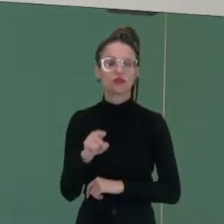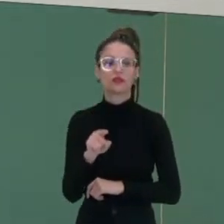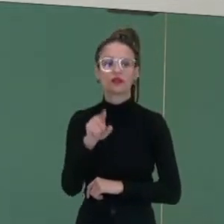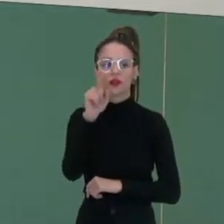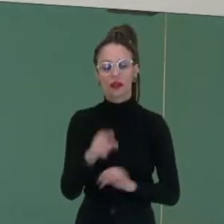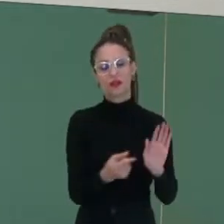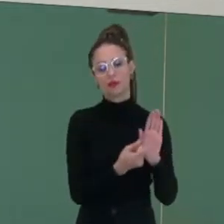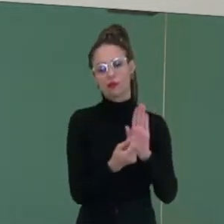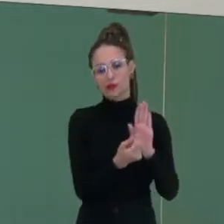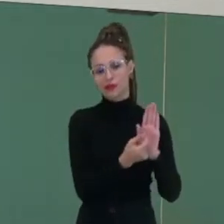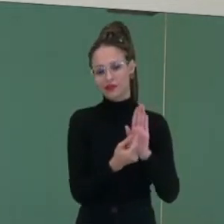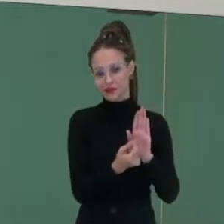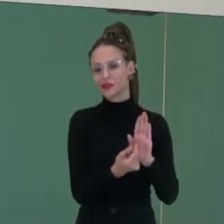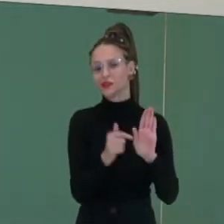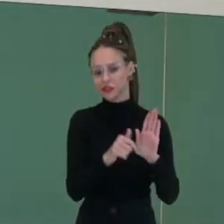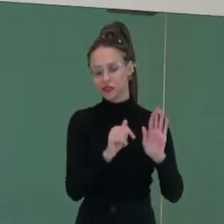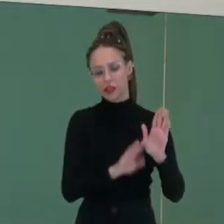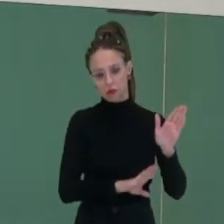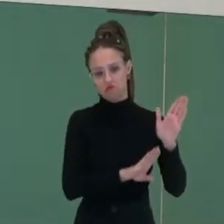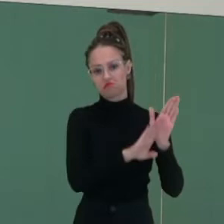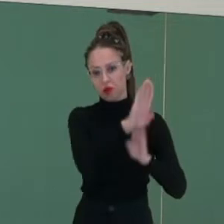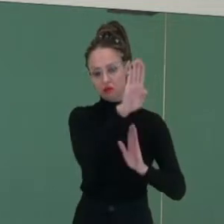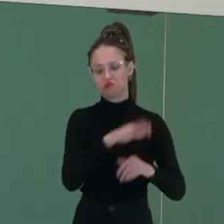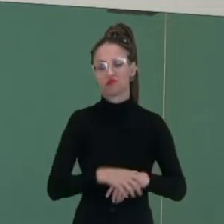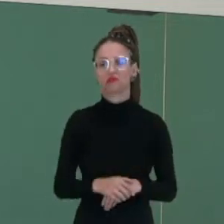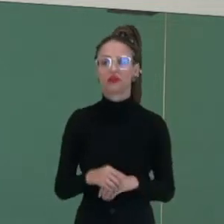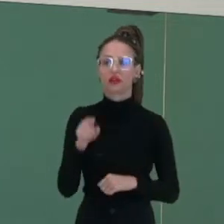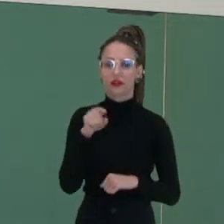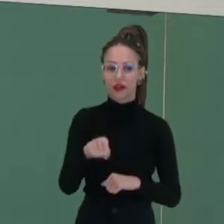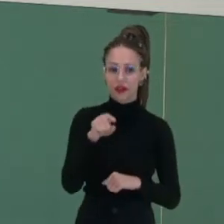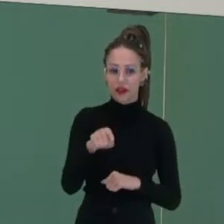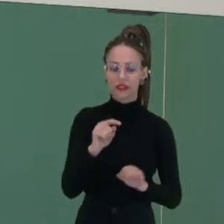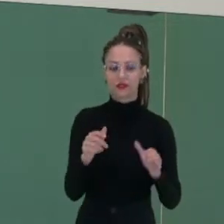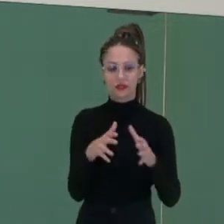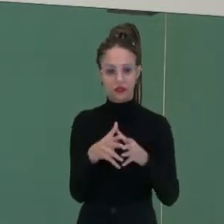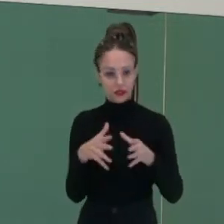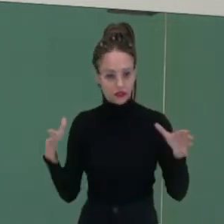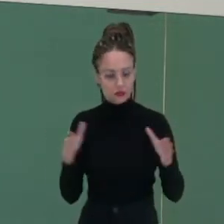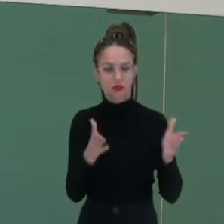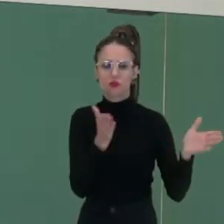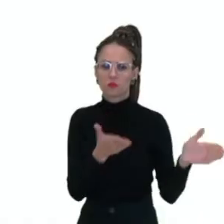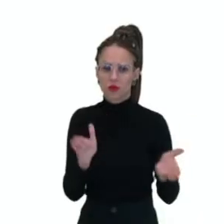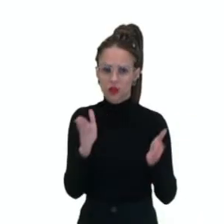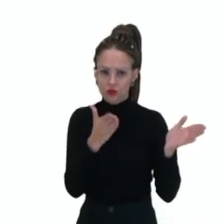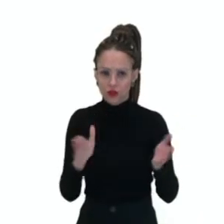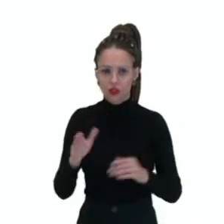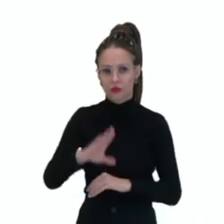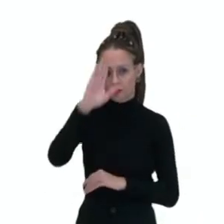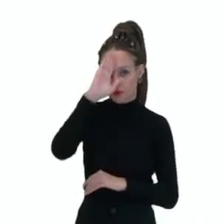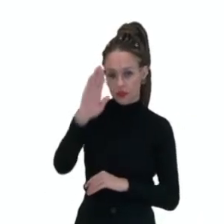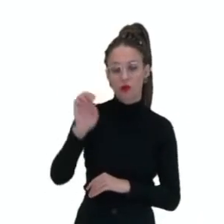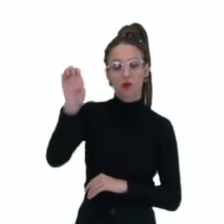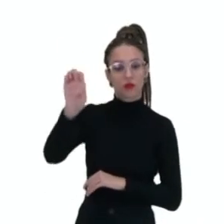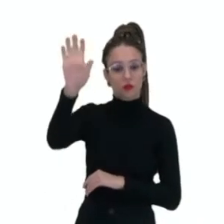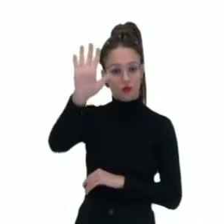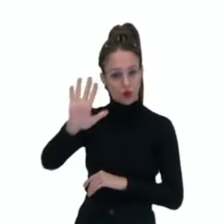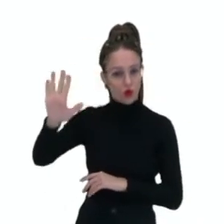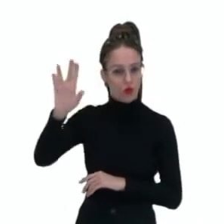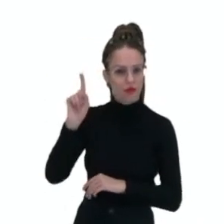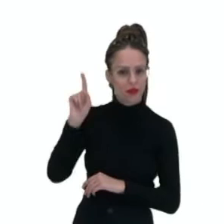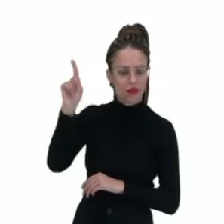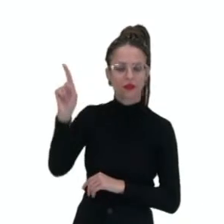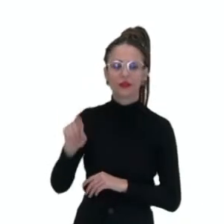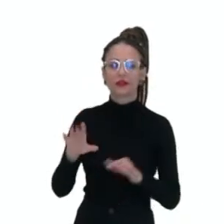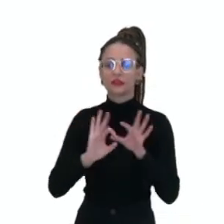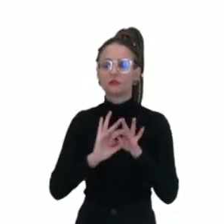de burguesia. E aí, esse crescimento das manufaturas, principalmente na Europa, vai